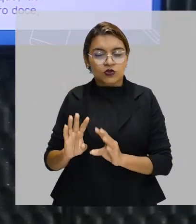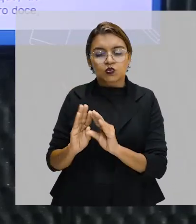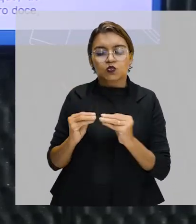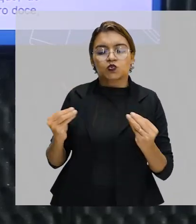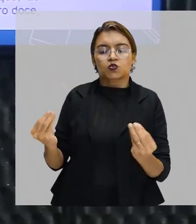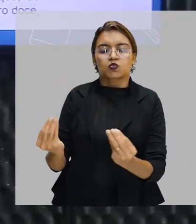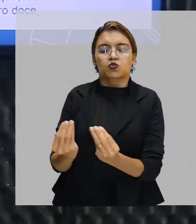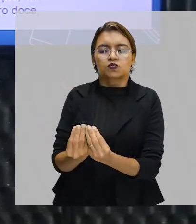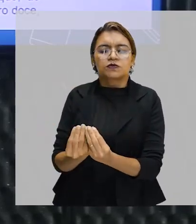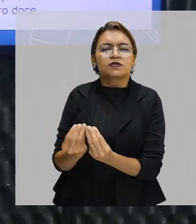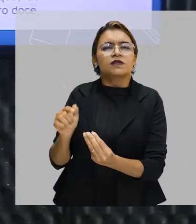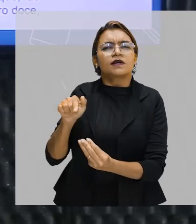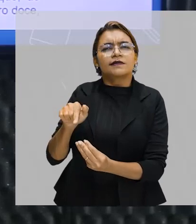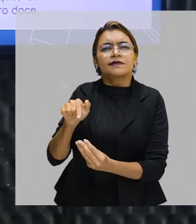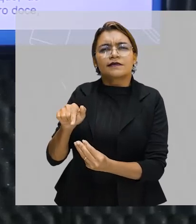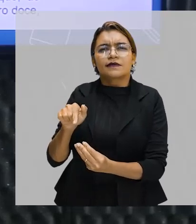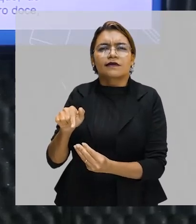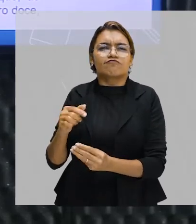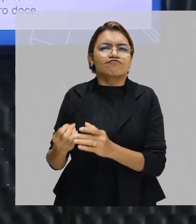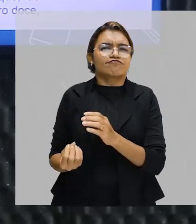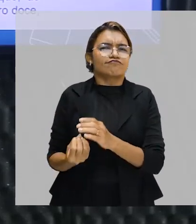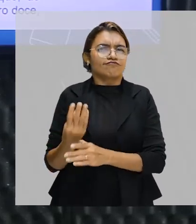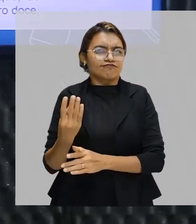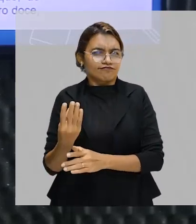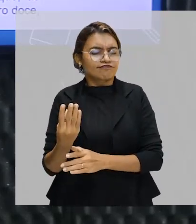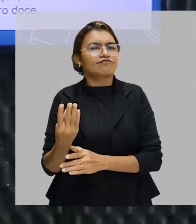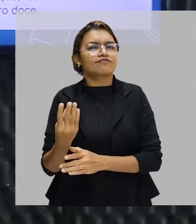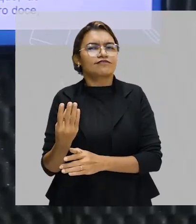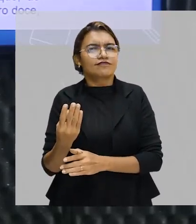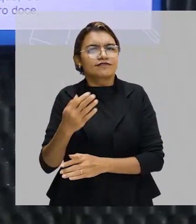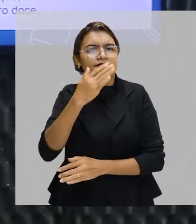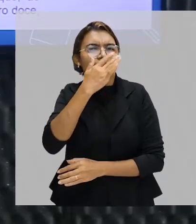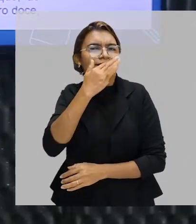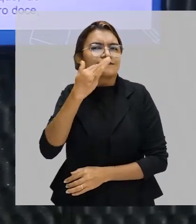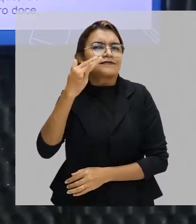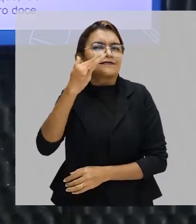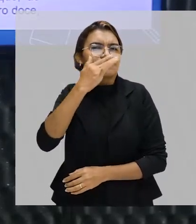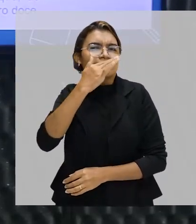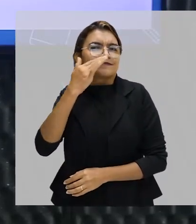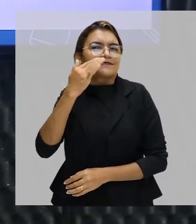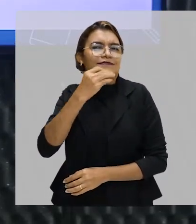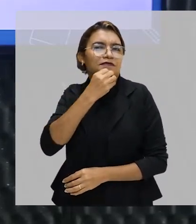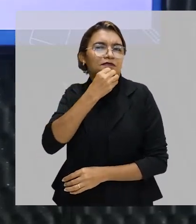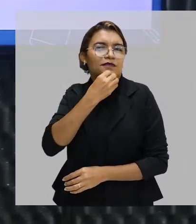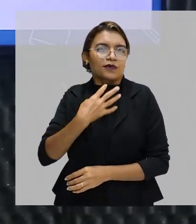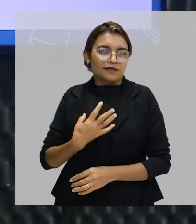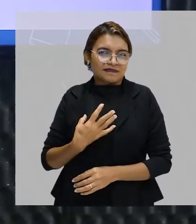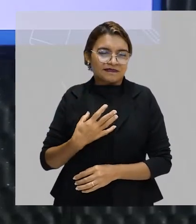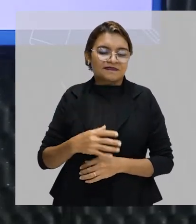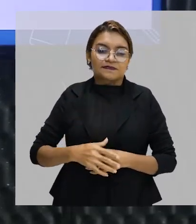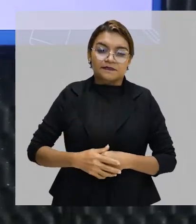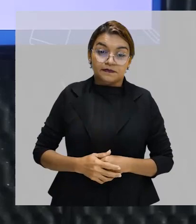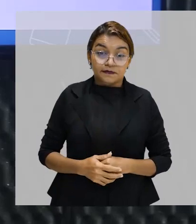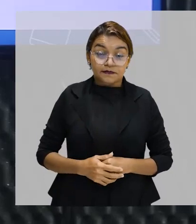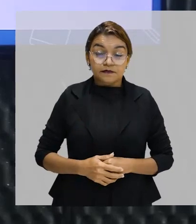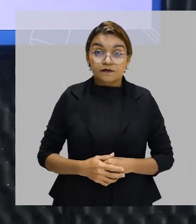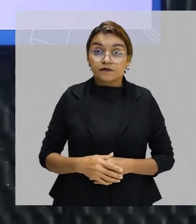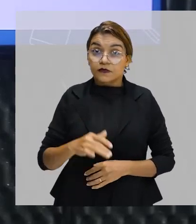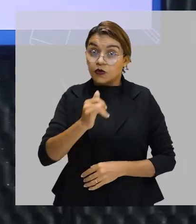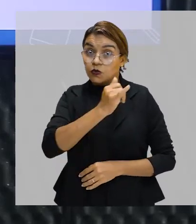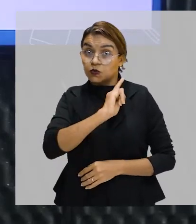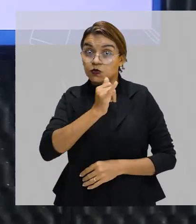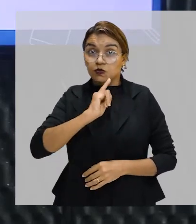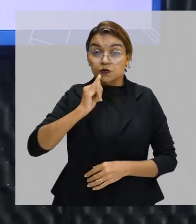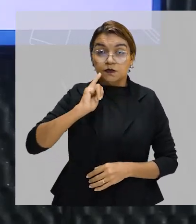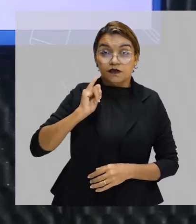substâncias que eram responsáveis por esses aromas agradáveis. Os perfumes